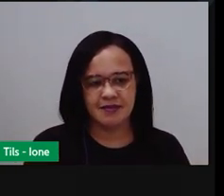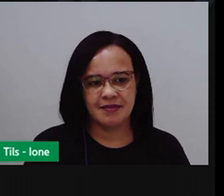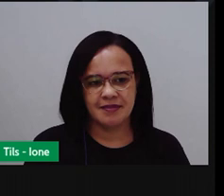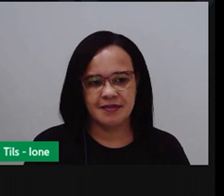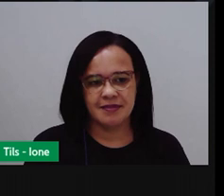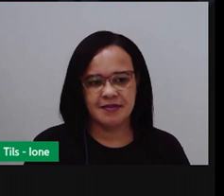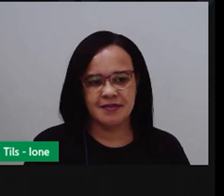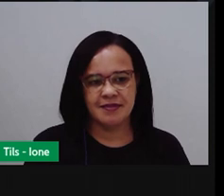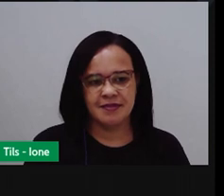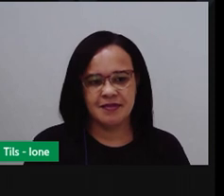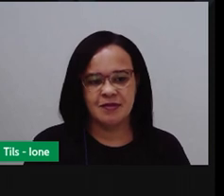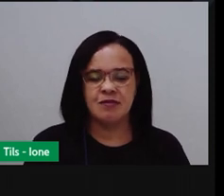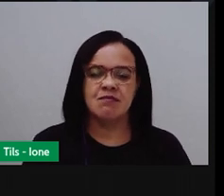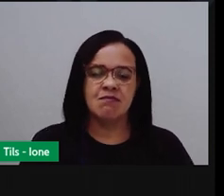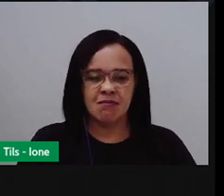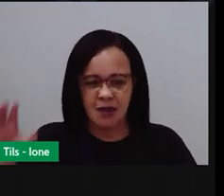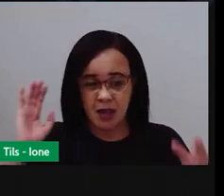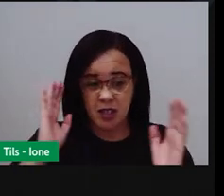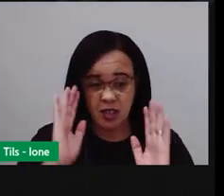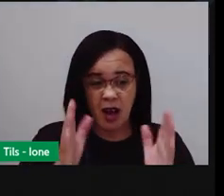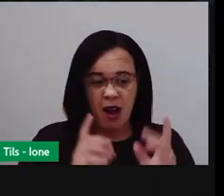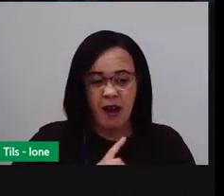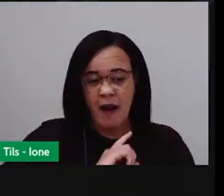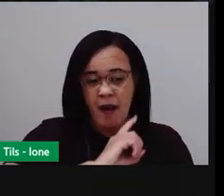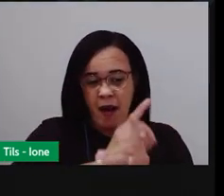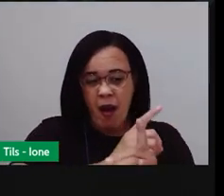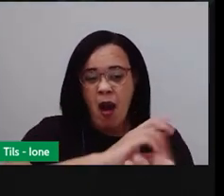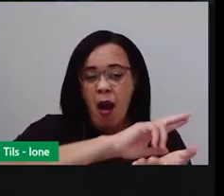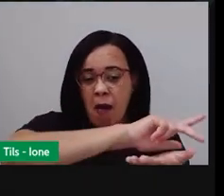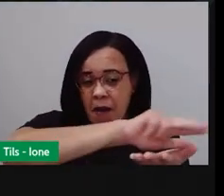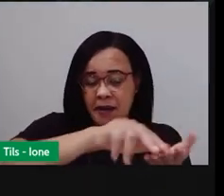Eu já identifiquei aqui cuscuz,